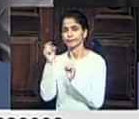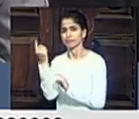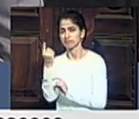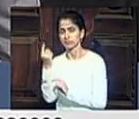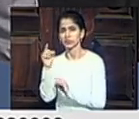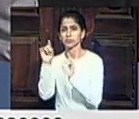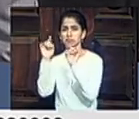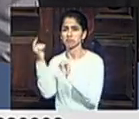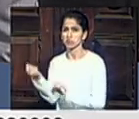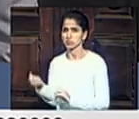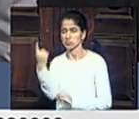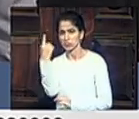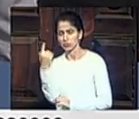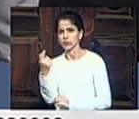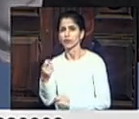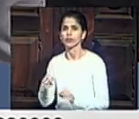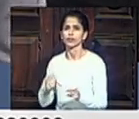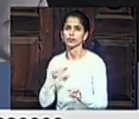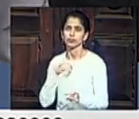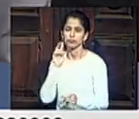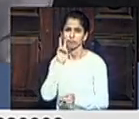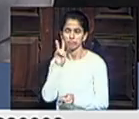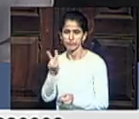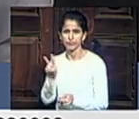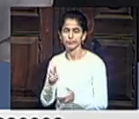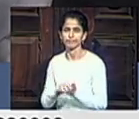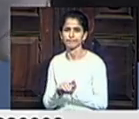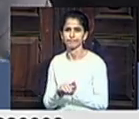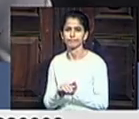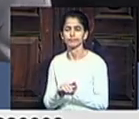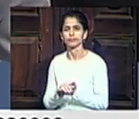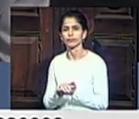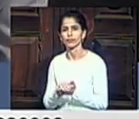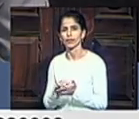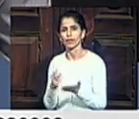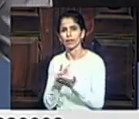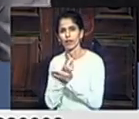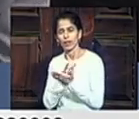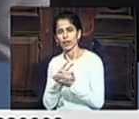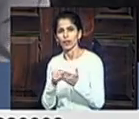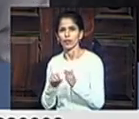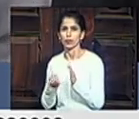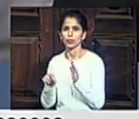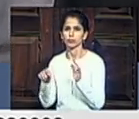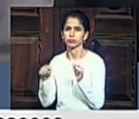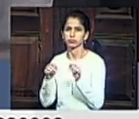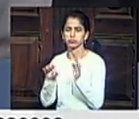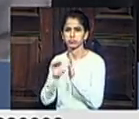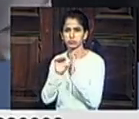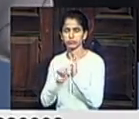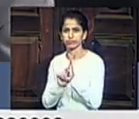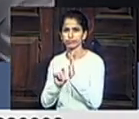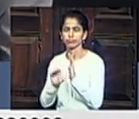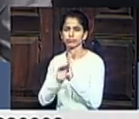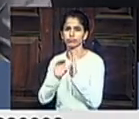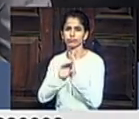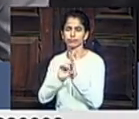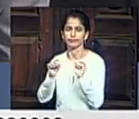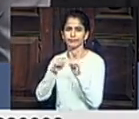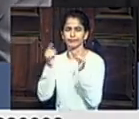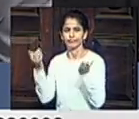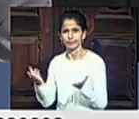pacote que eu não vejo vício de inconstitucionalidade, até porque está modificando